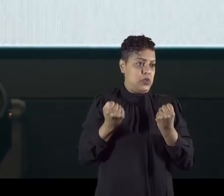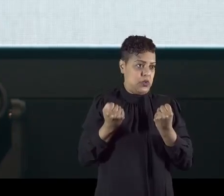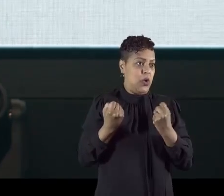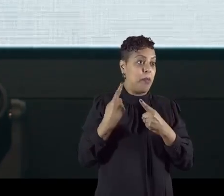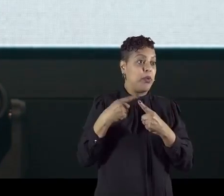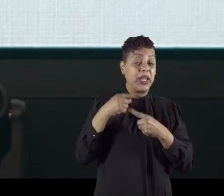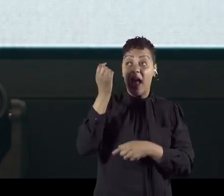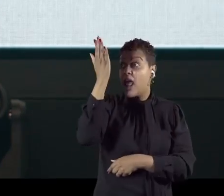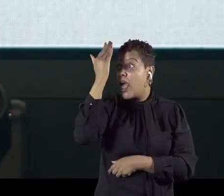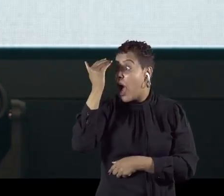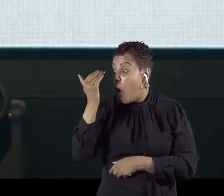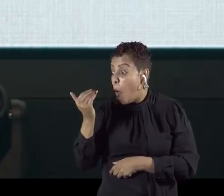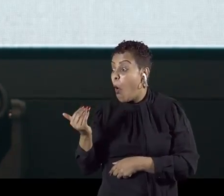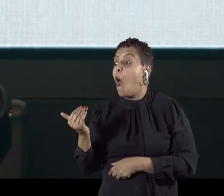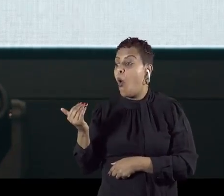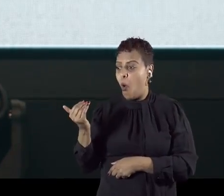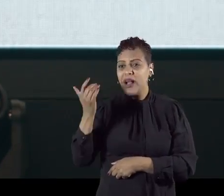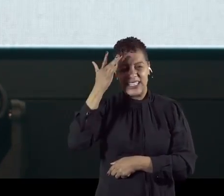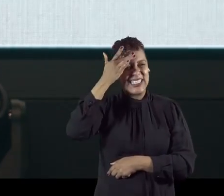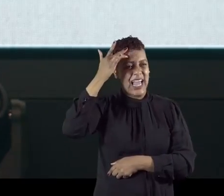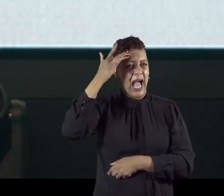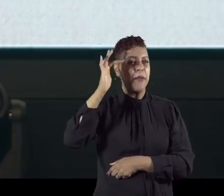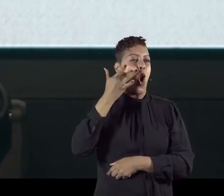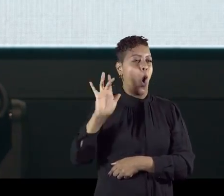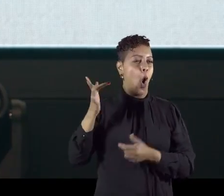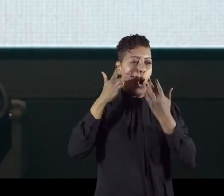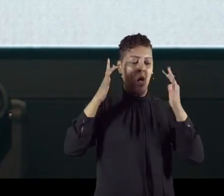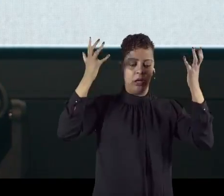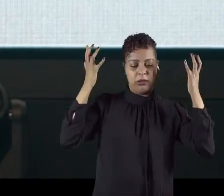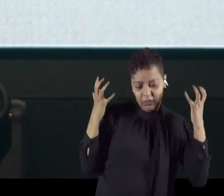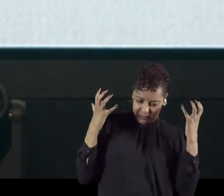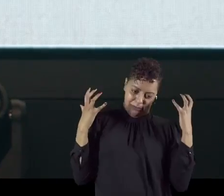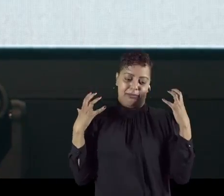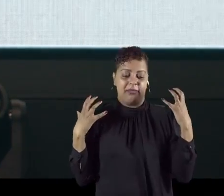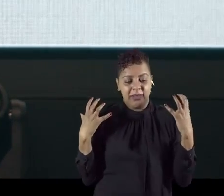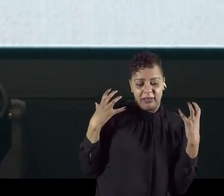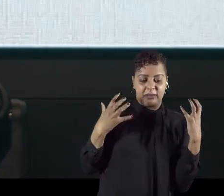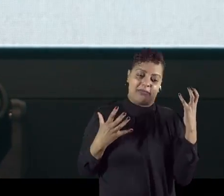a honra que se dava alguém peso em ouro